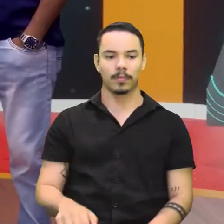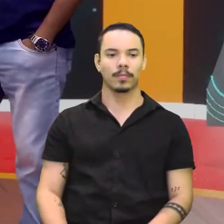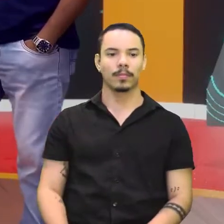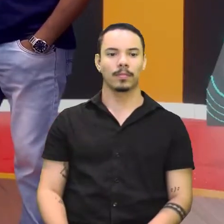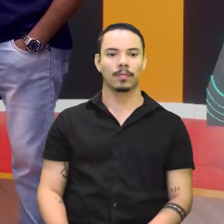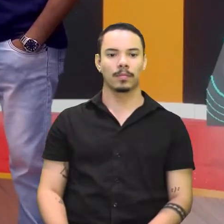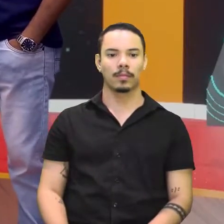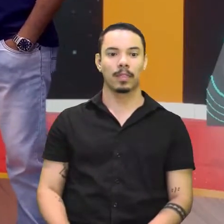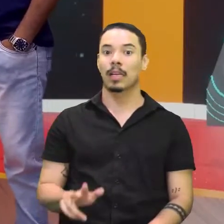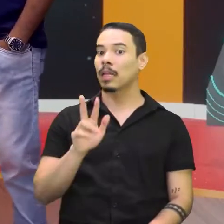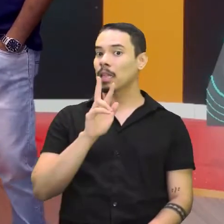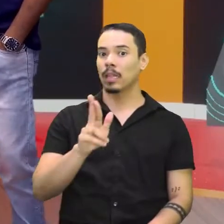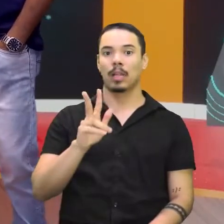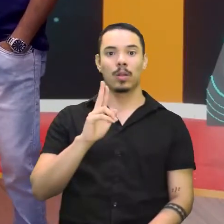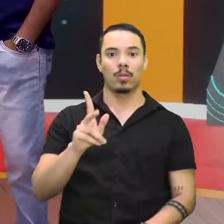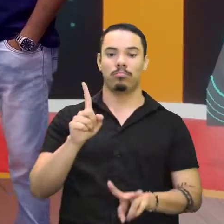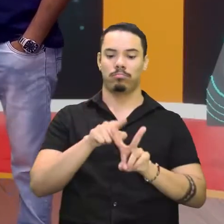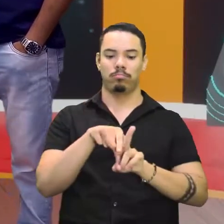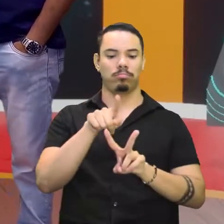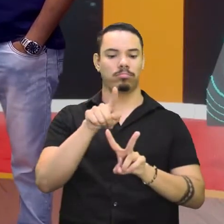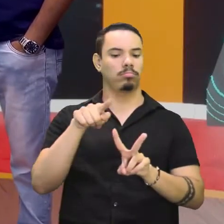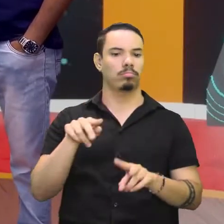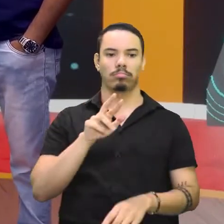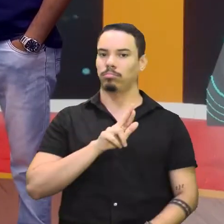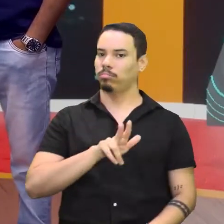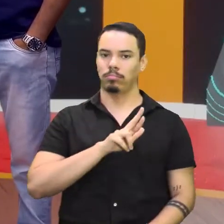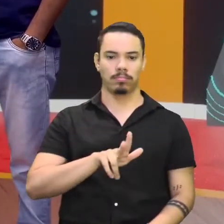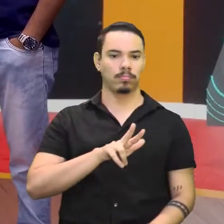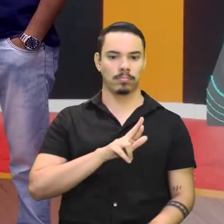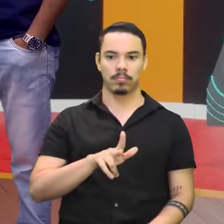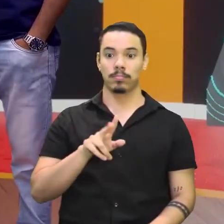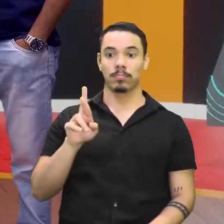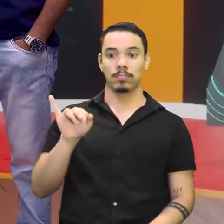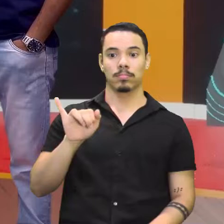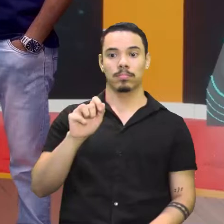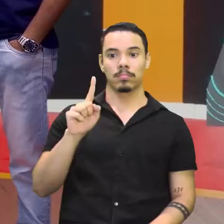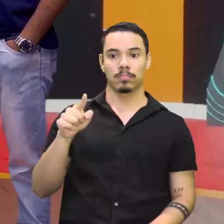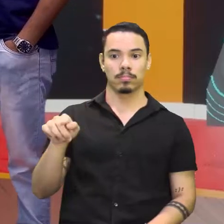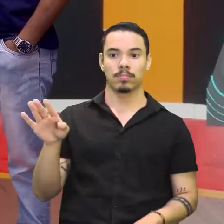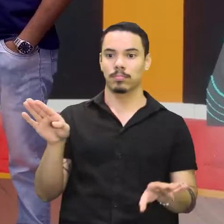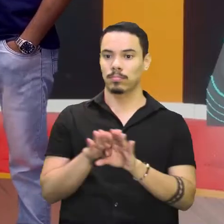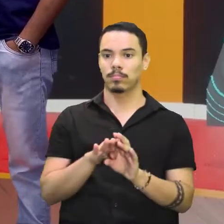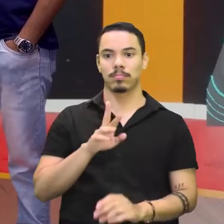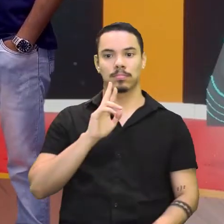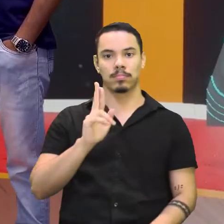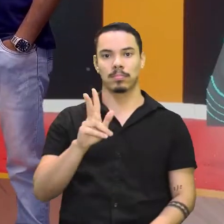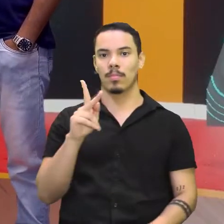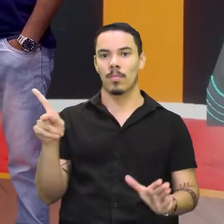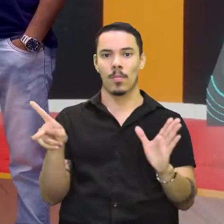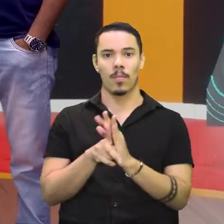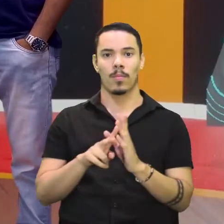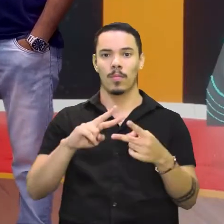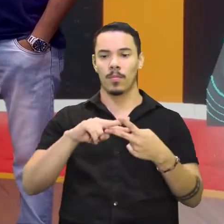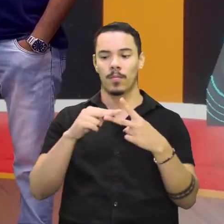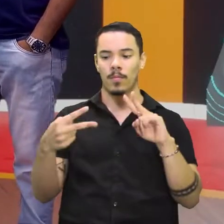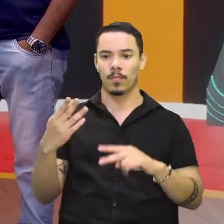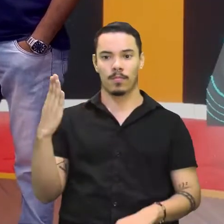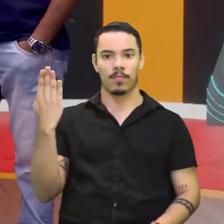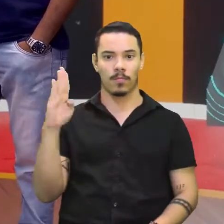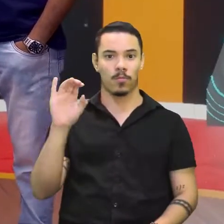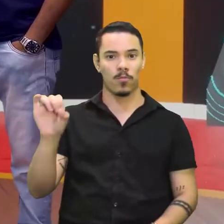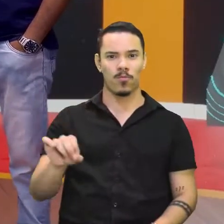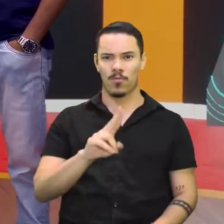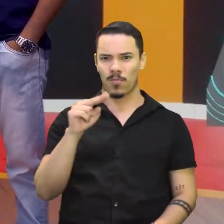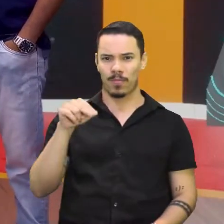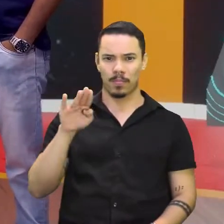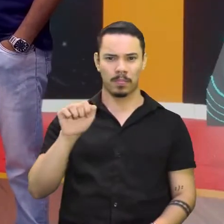não é aquela raiz quadrada, não é aquela raiz cúbica, tá? E nem é aquela raiz lá da biologia, da NBAZ, não é